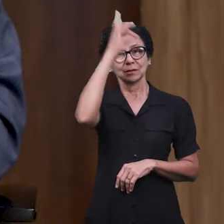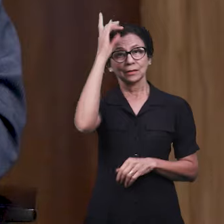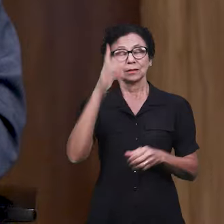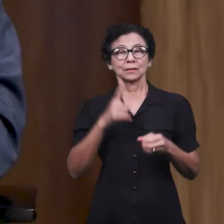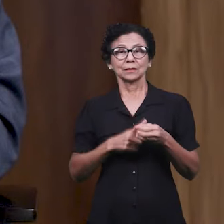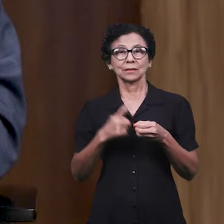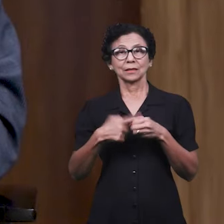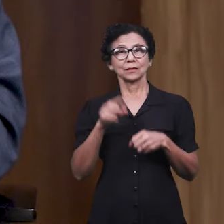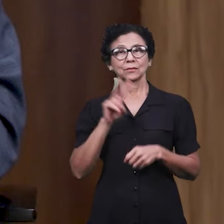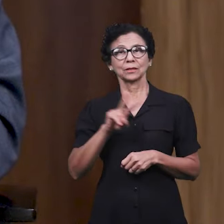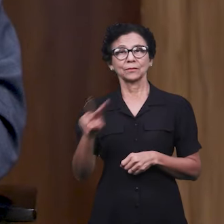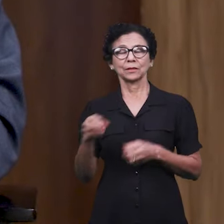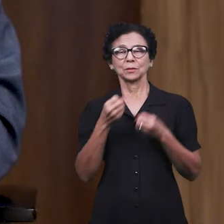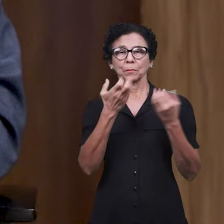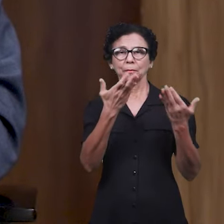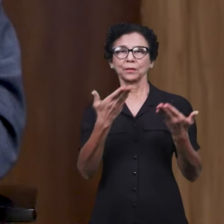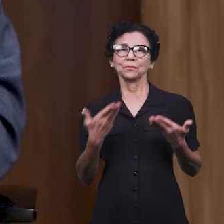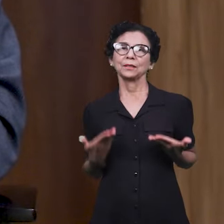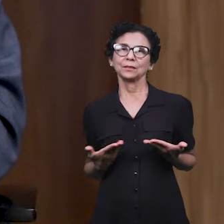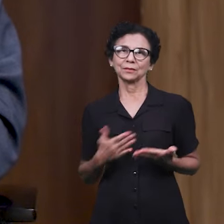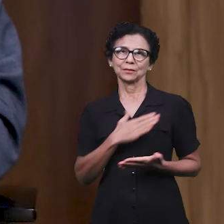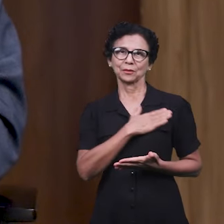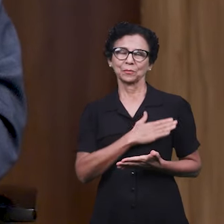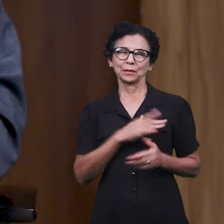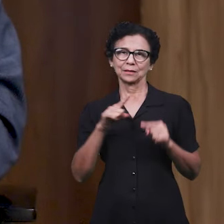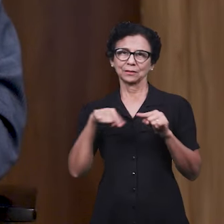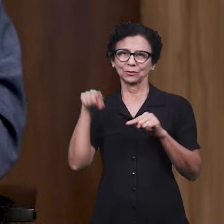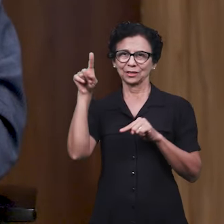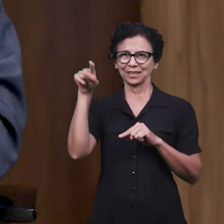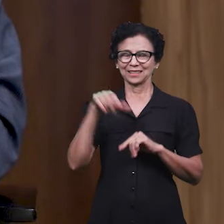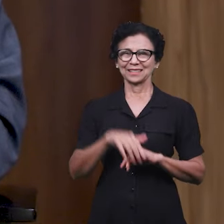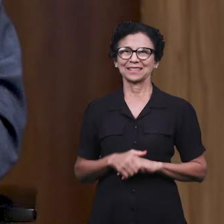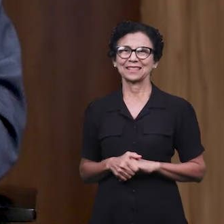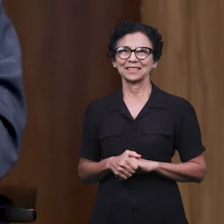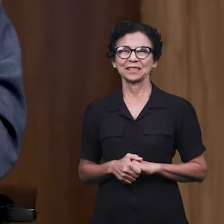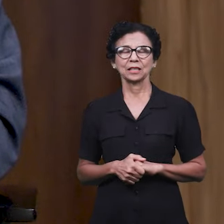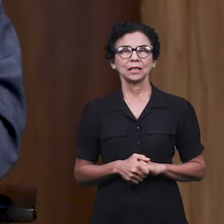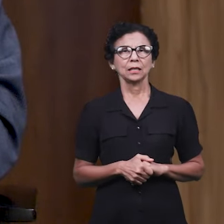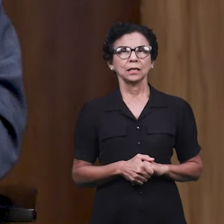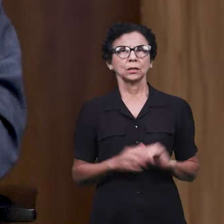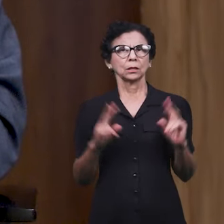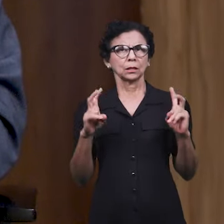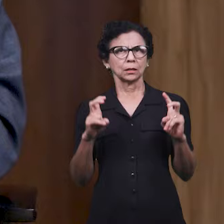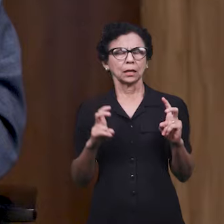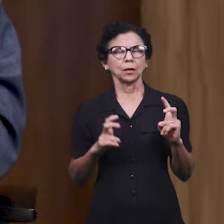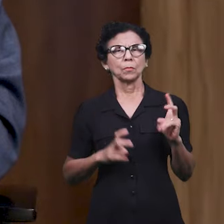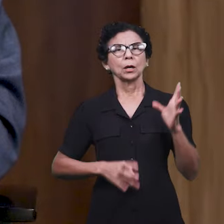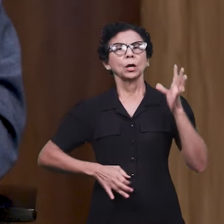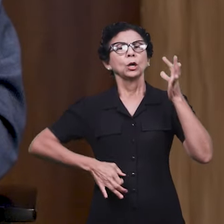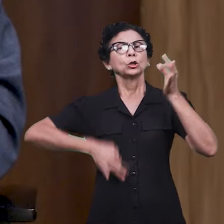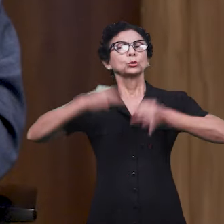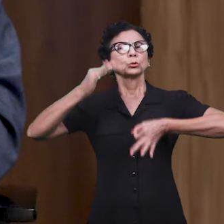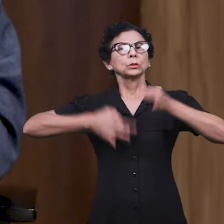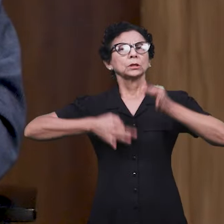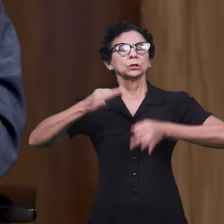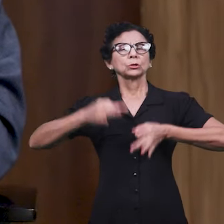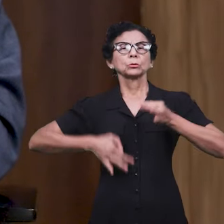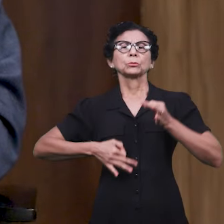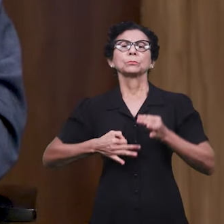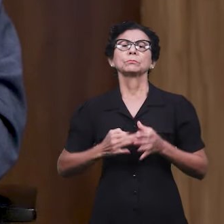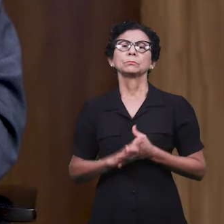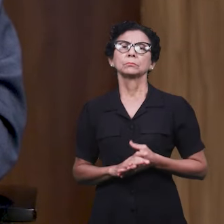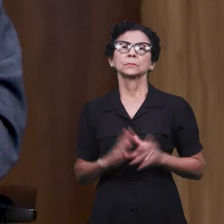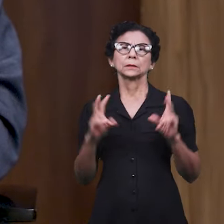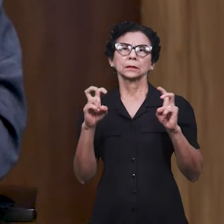Seja bem-vindo, é um prazer ter a sua audiência. Nosso programa ele apresenta uma abordagem jurídica acerca de temas